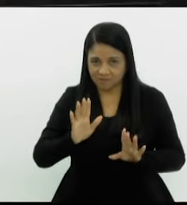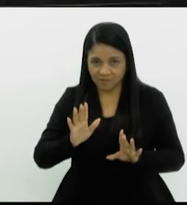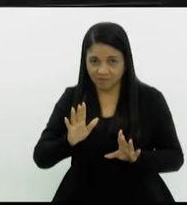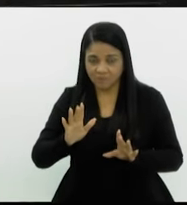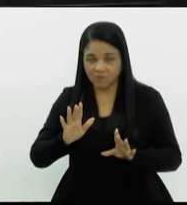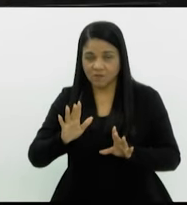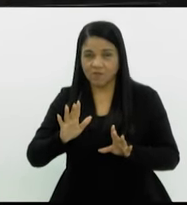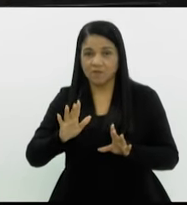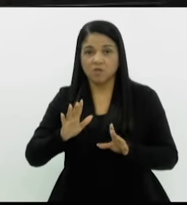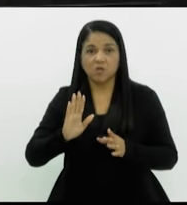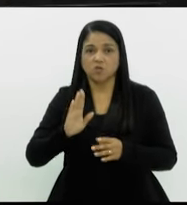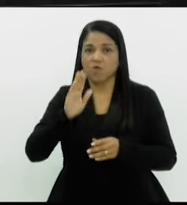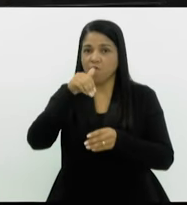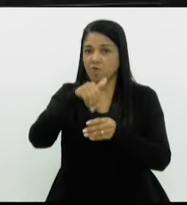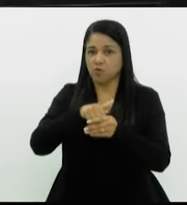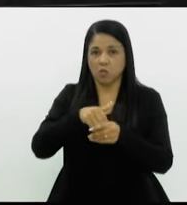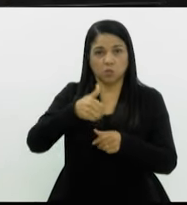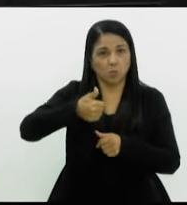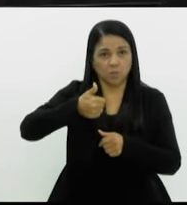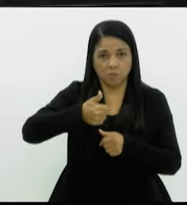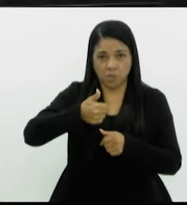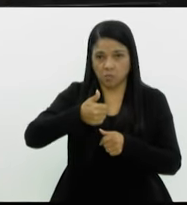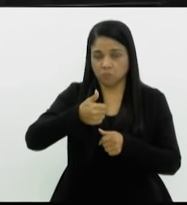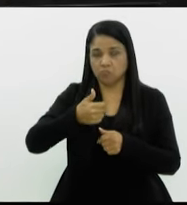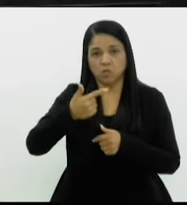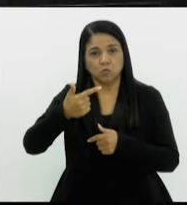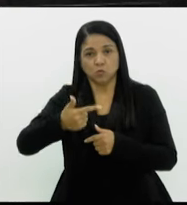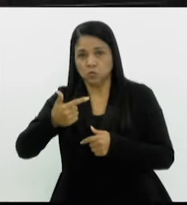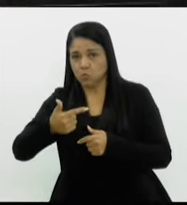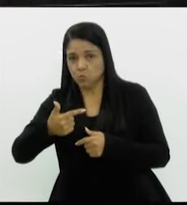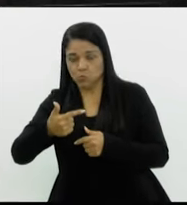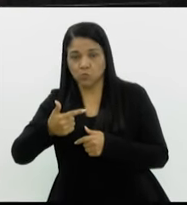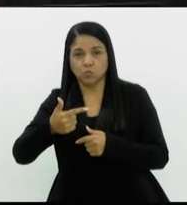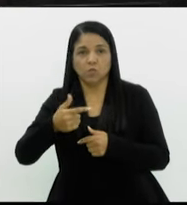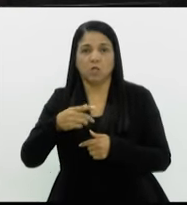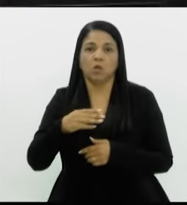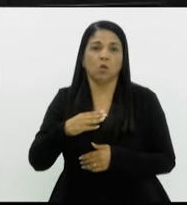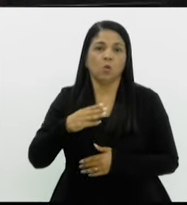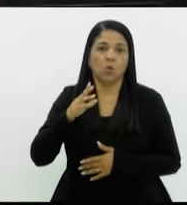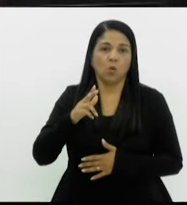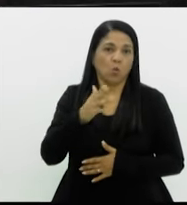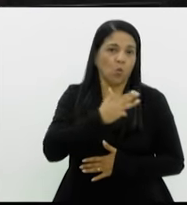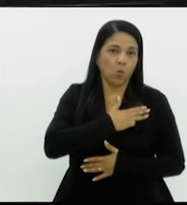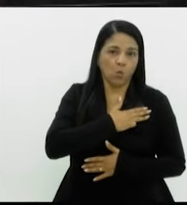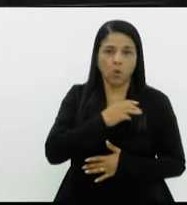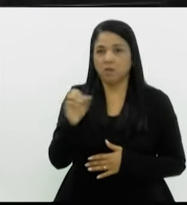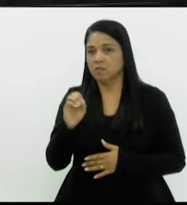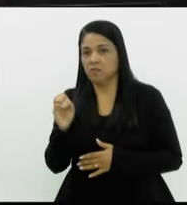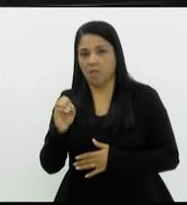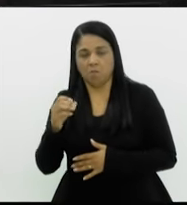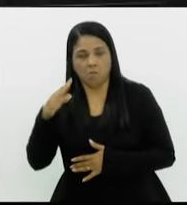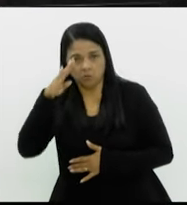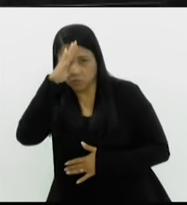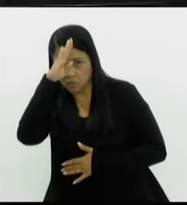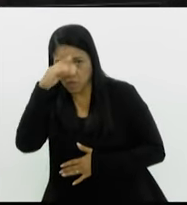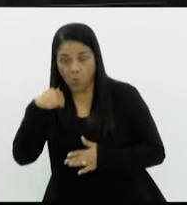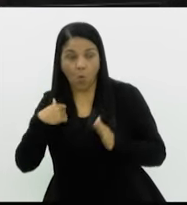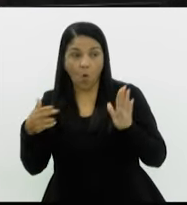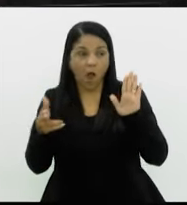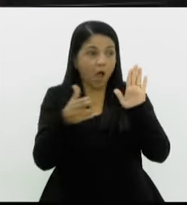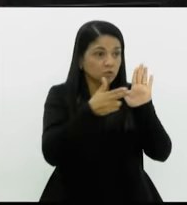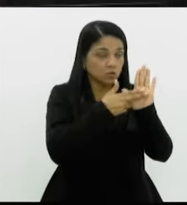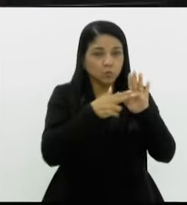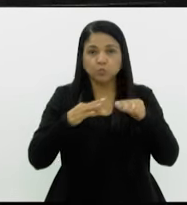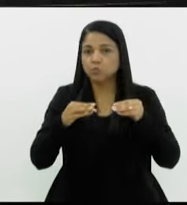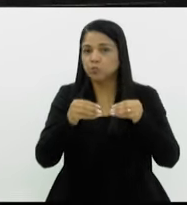votei em primeiro turno nem no Lula, nem no Bolsonaro. Eu sou absolutamente assumido em tudo o